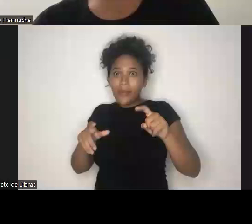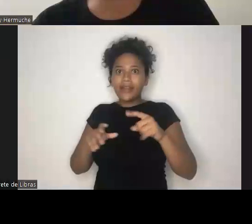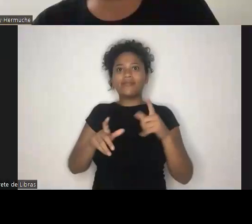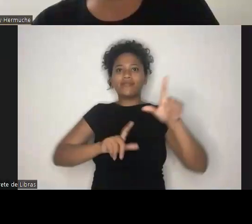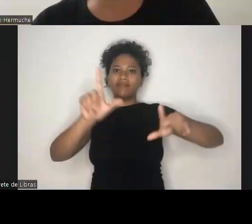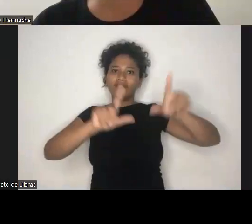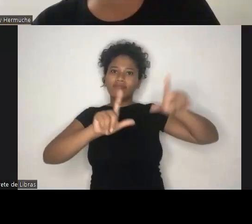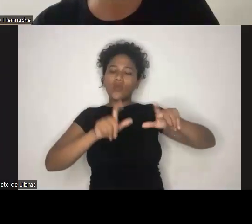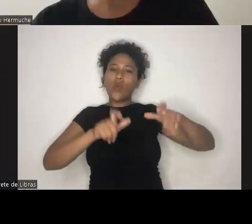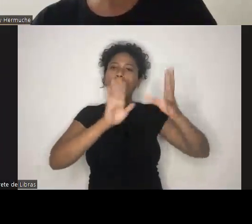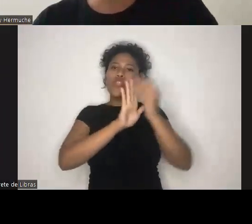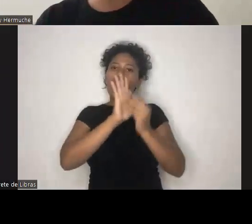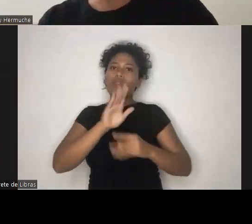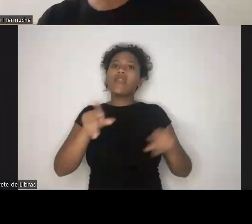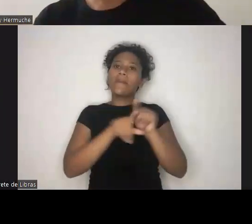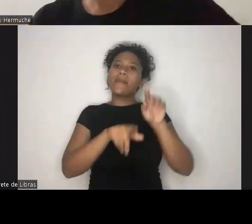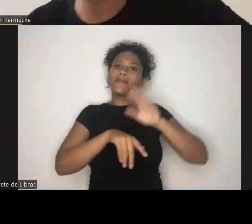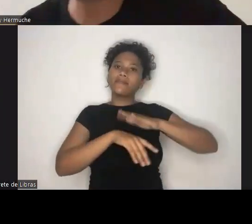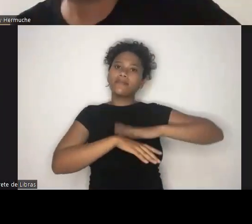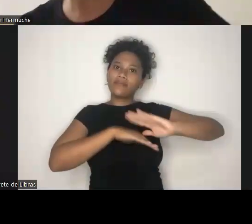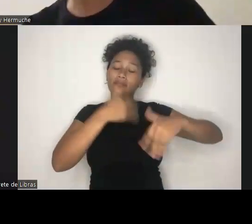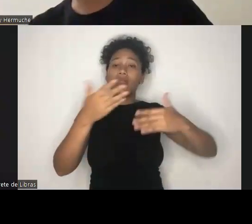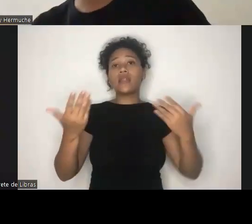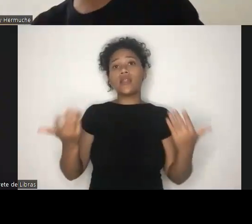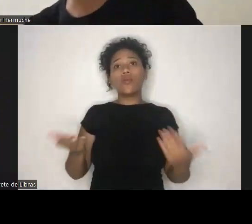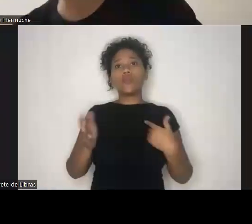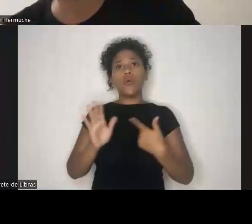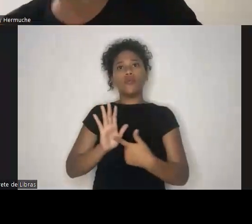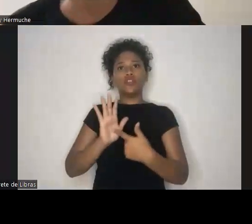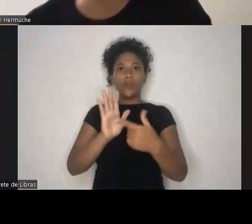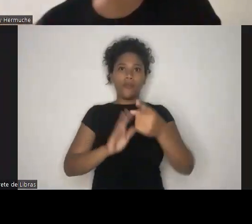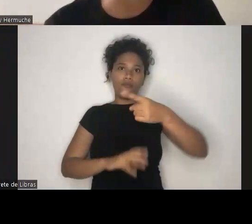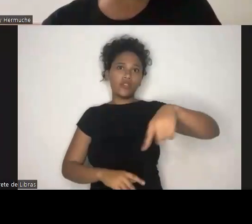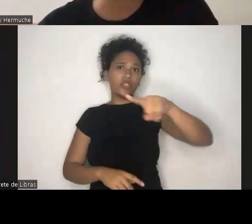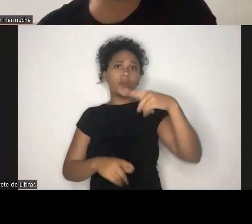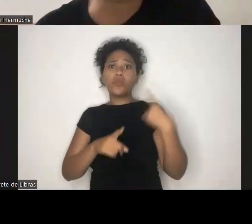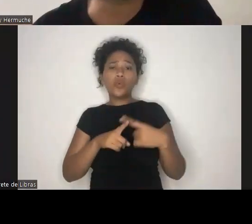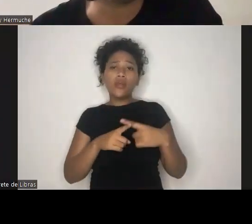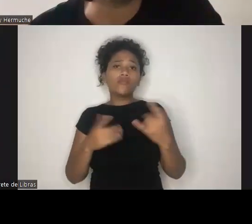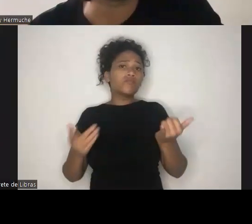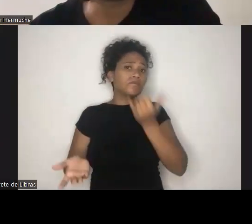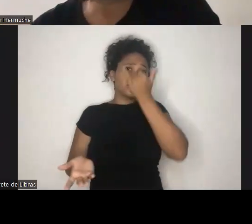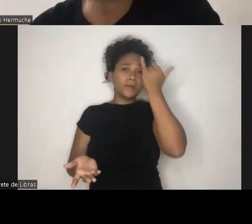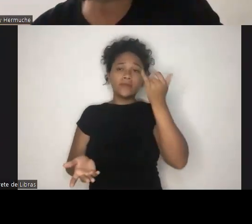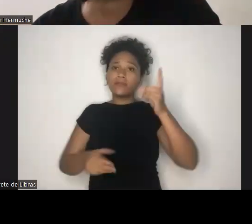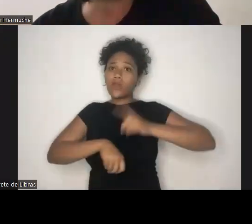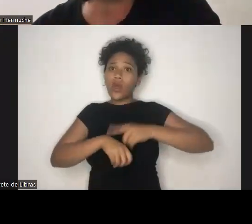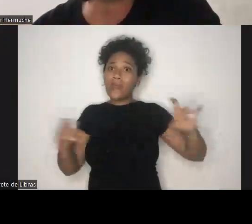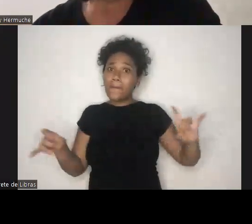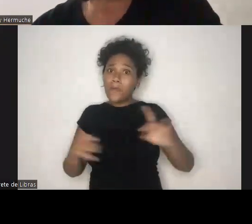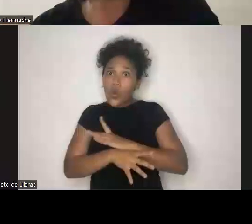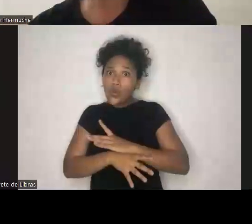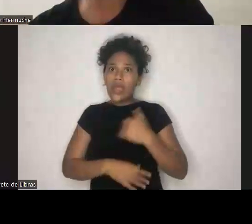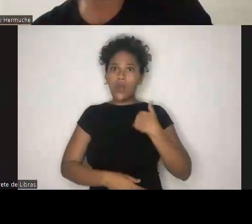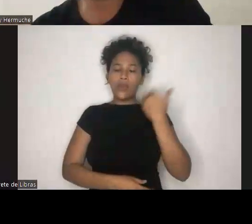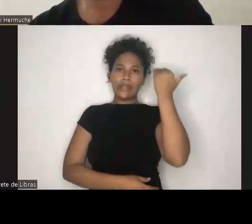que desenvolveu também então assim tô mostrando isso para vocês porque de repente na hora que tava tudo pronto eu entendi